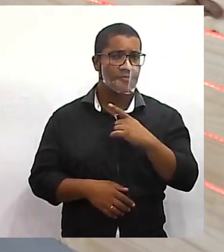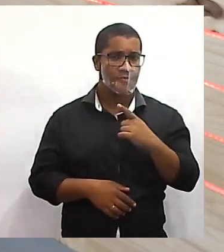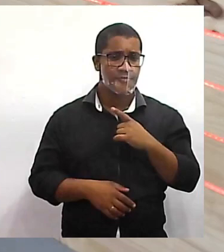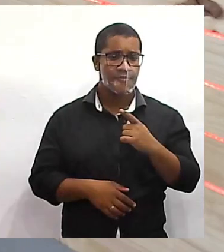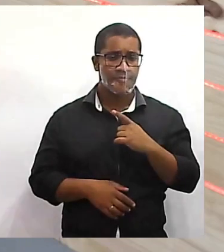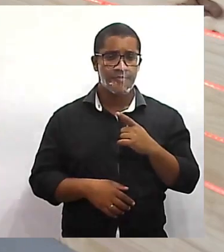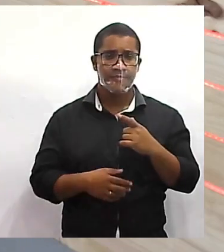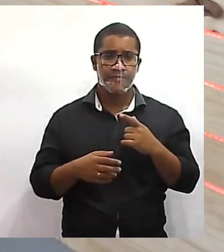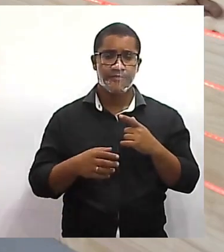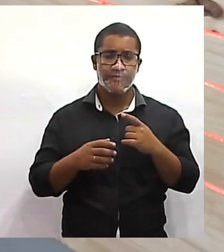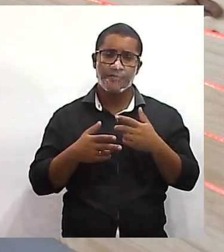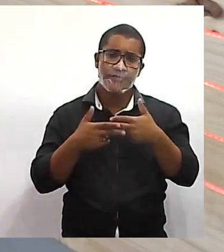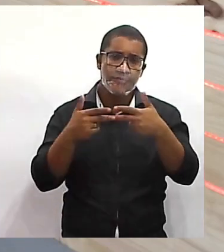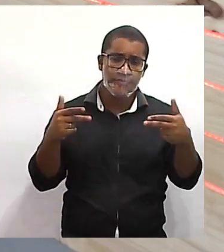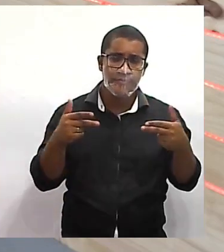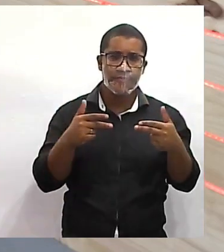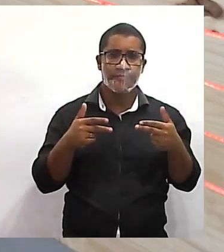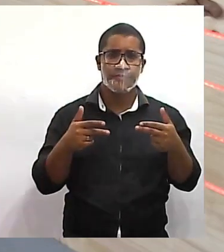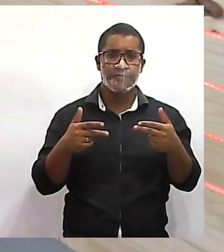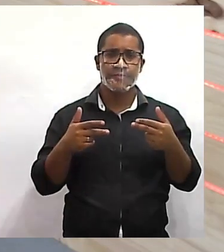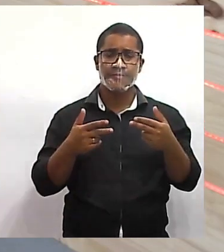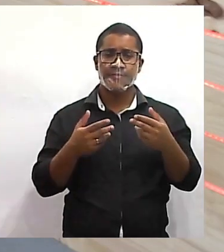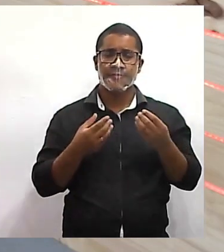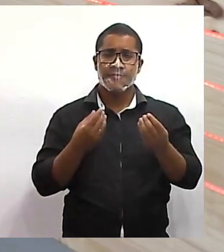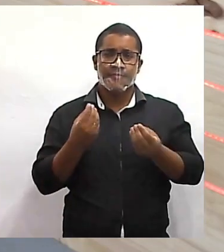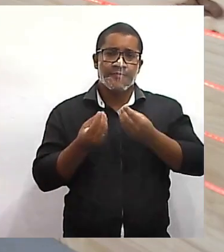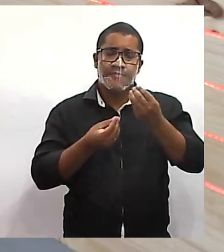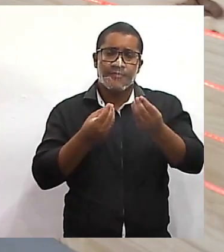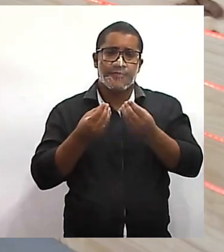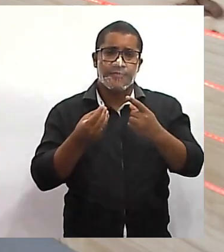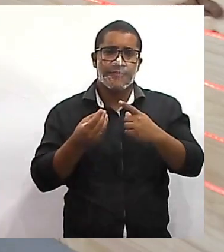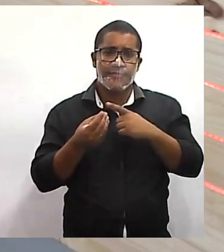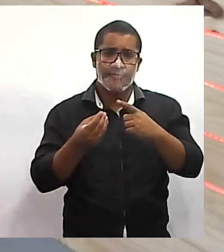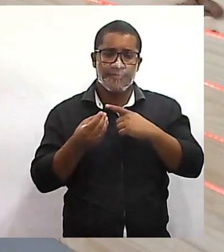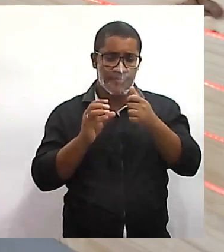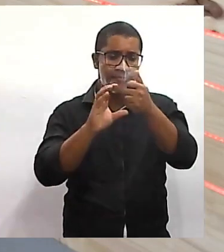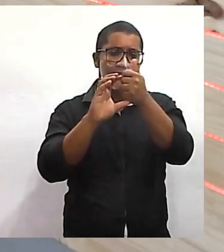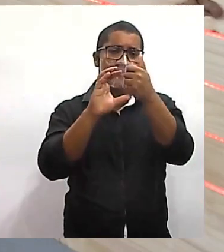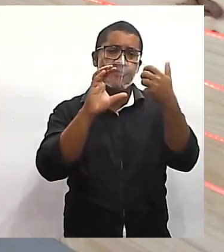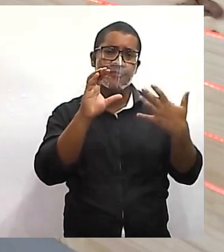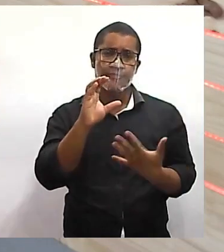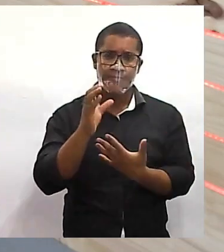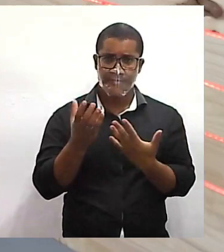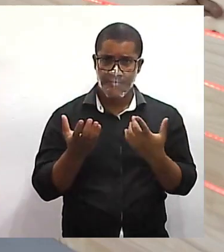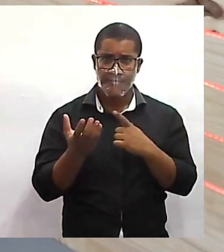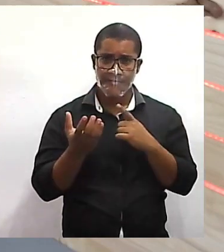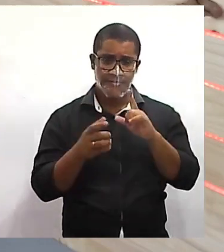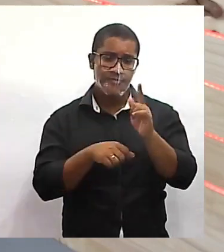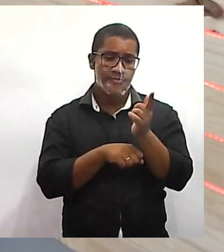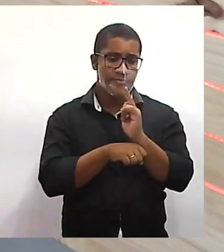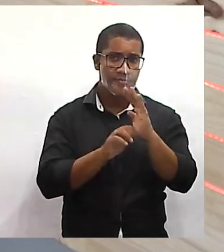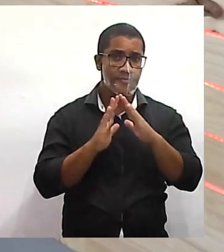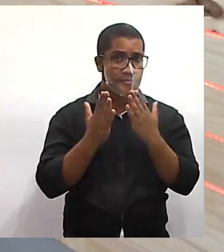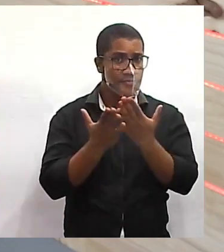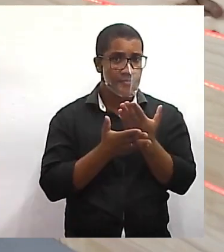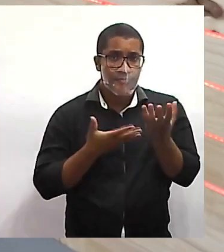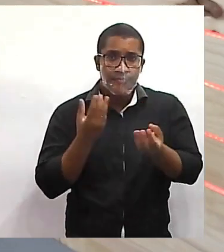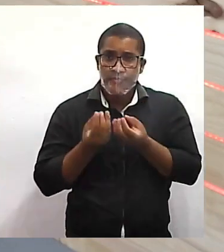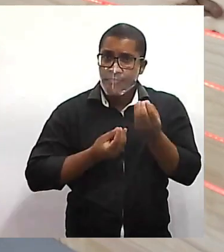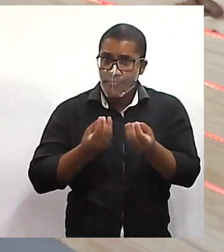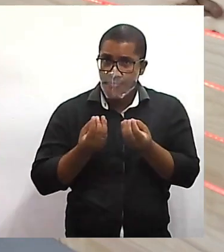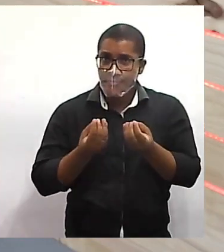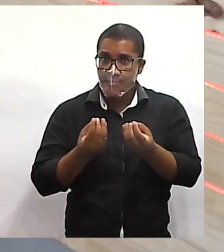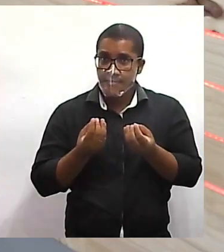não são nem funções, vamos dizer assim, mas as características dessa gestão escolar, e eu acho